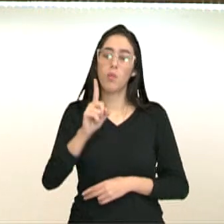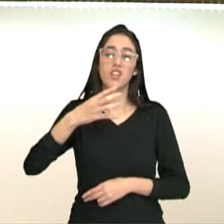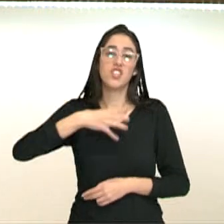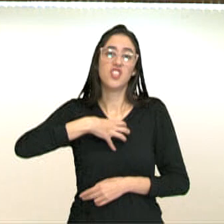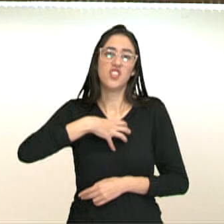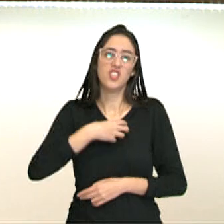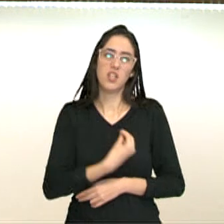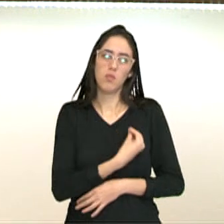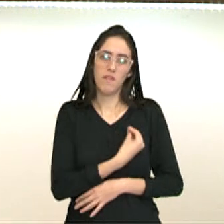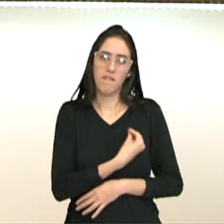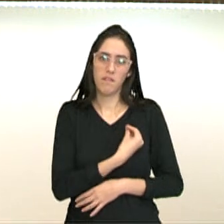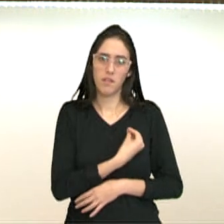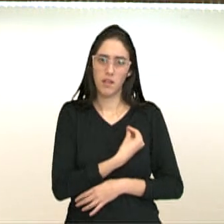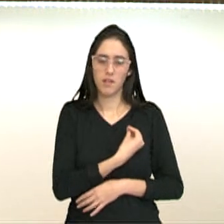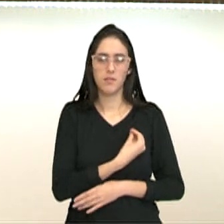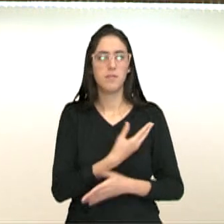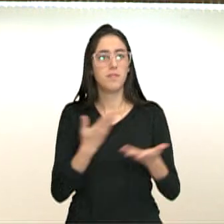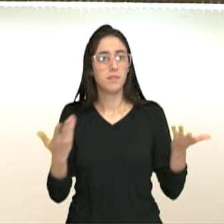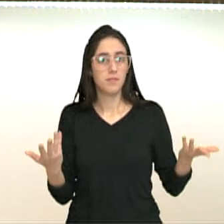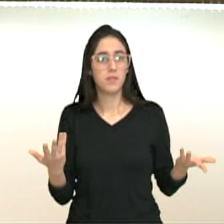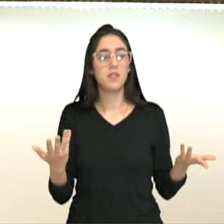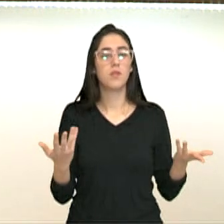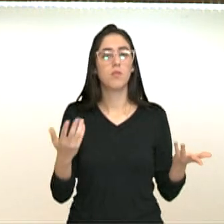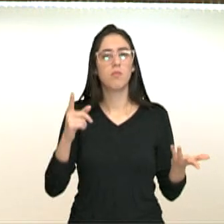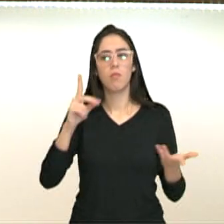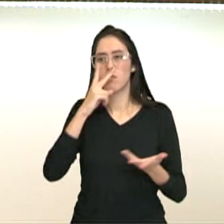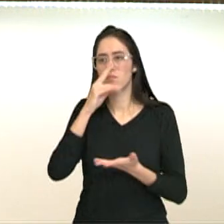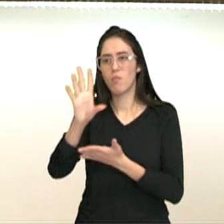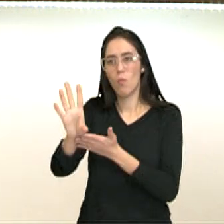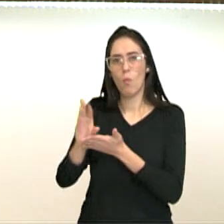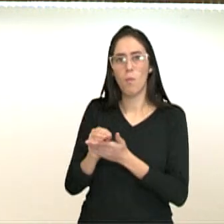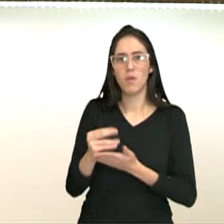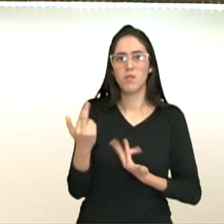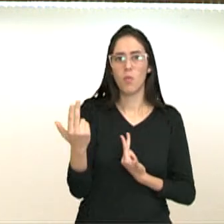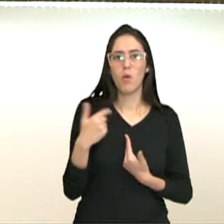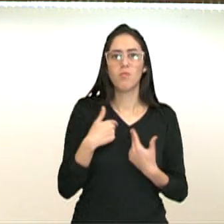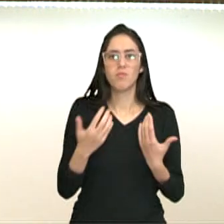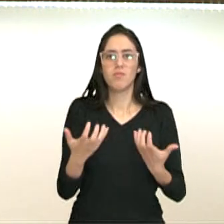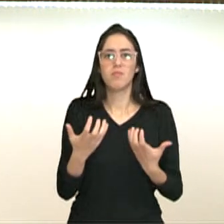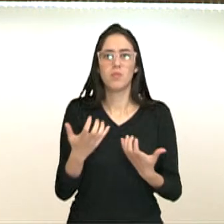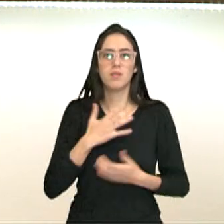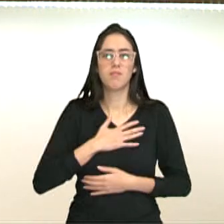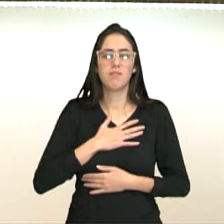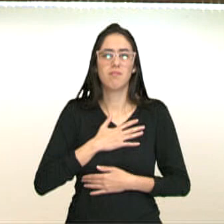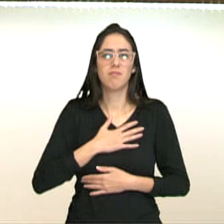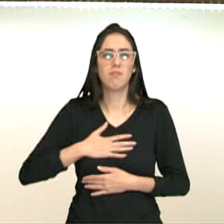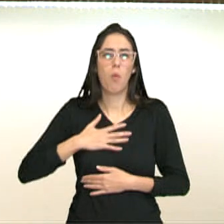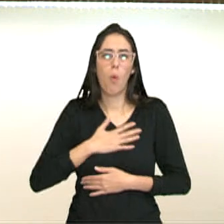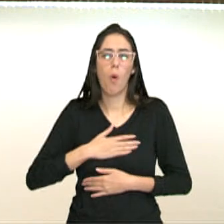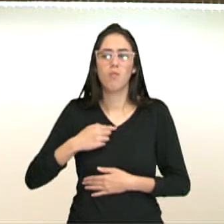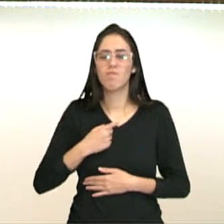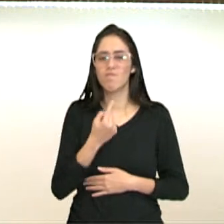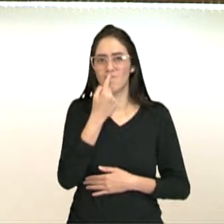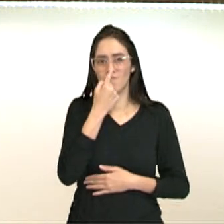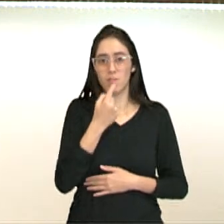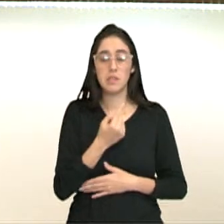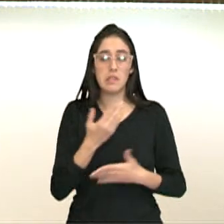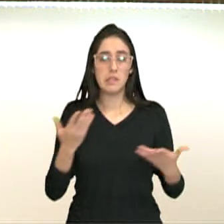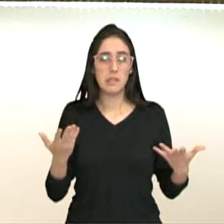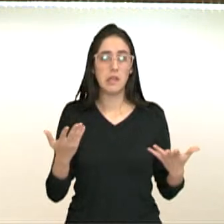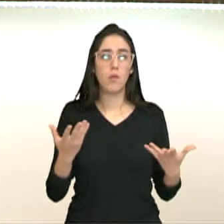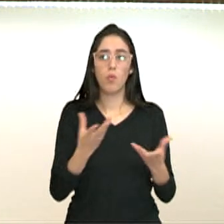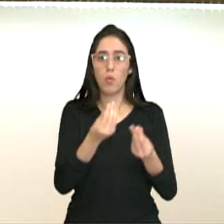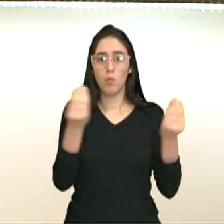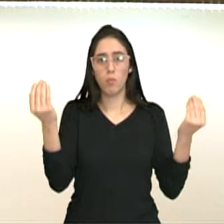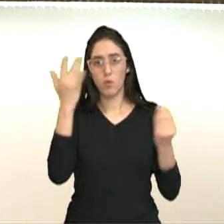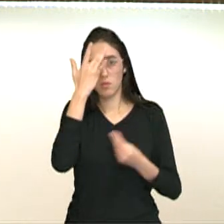Então, esses processos, eles acabam homogeneizando, massificando os gostos das pessoas. Então, muita gente às vezes acha que tem